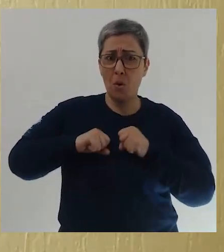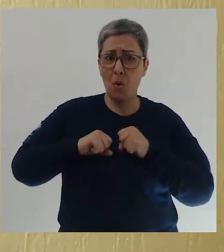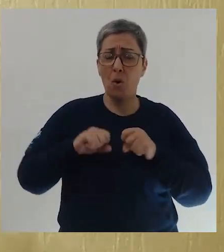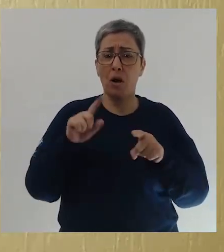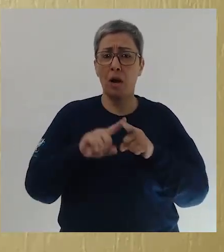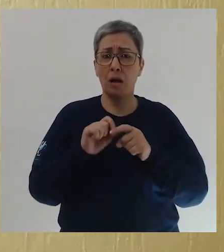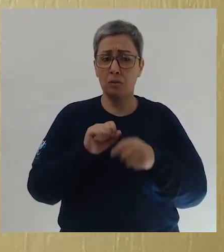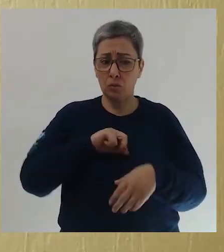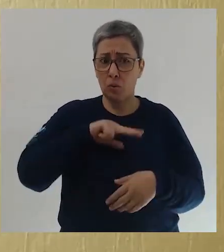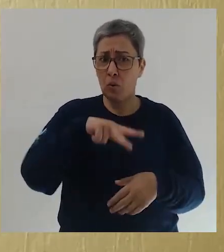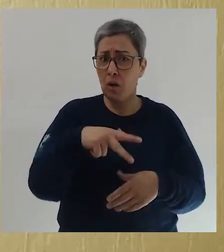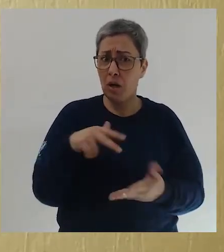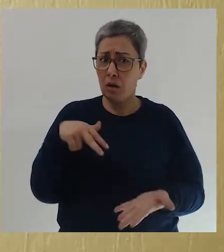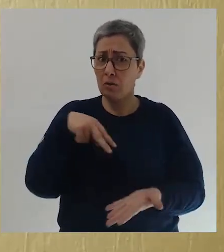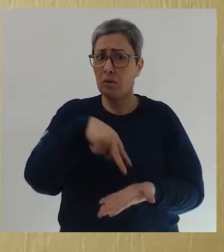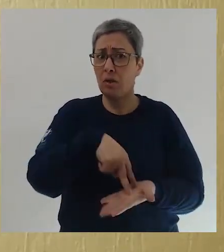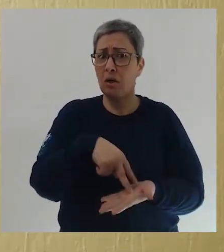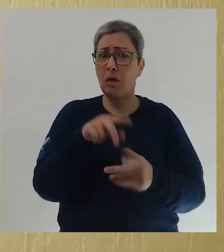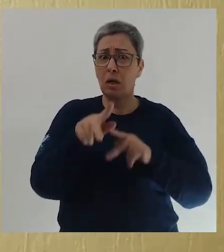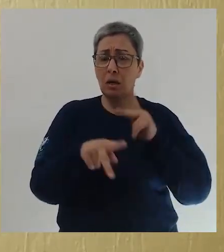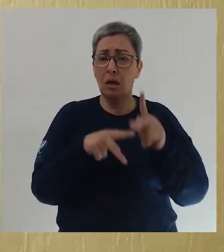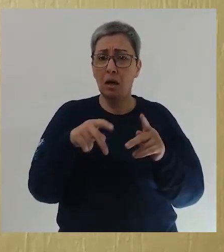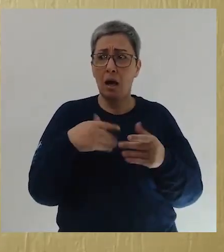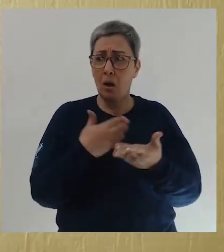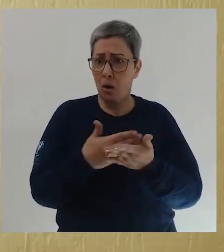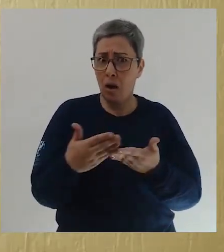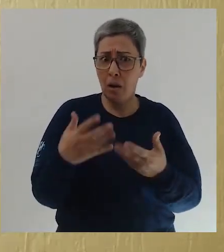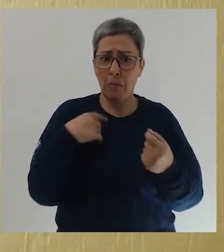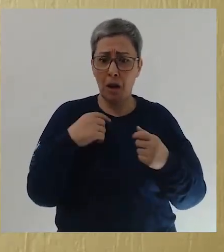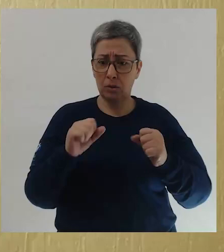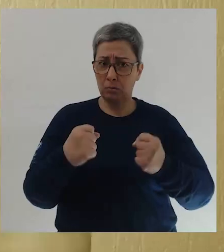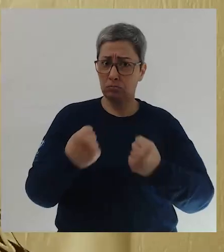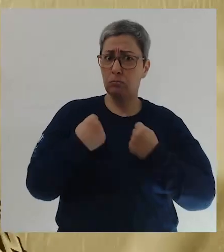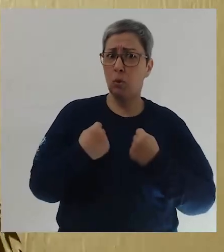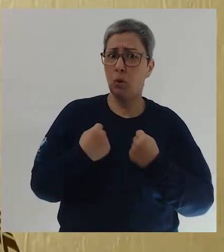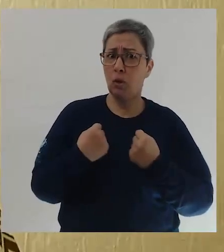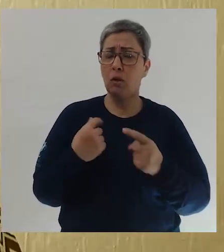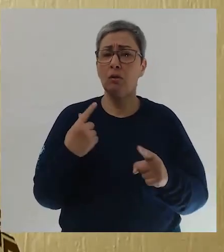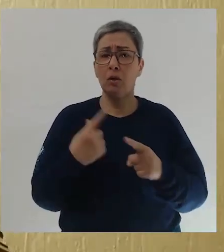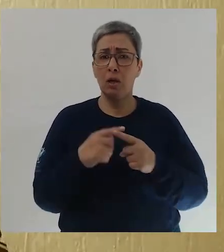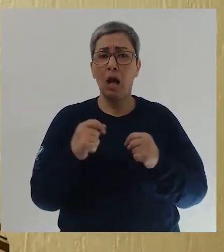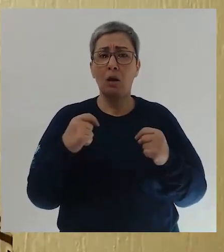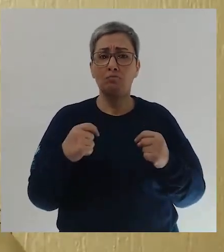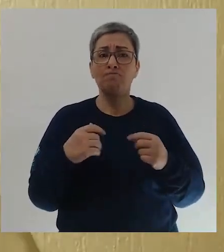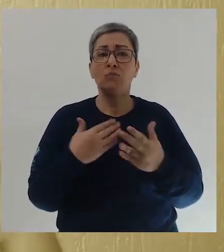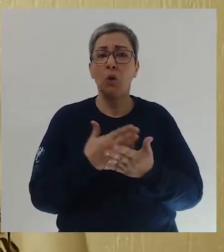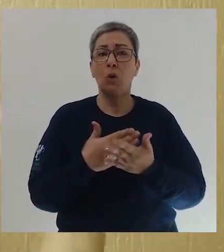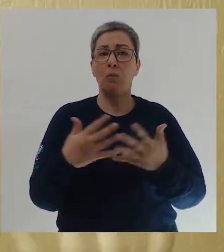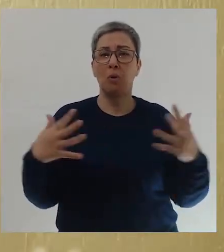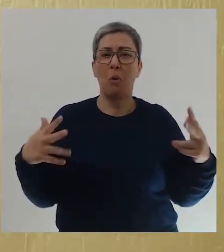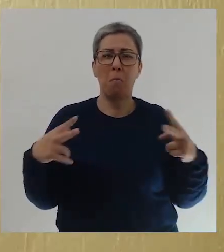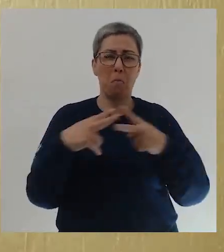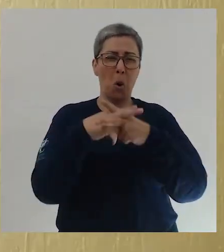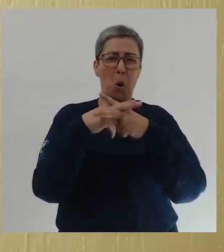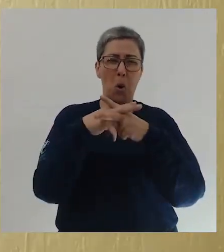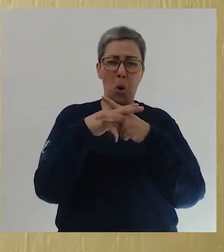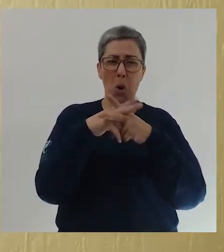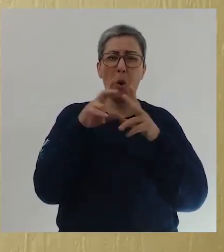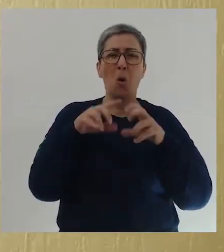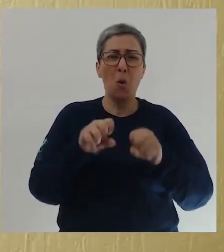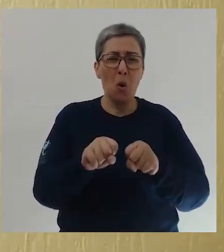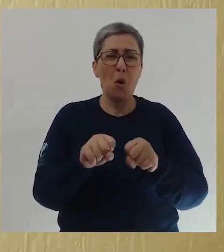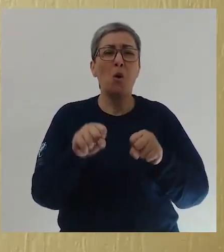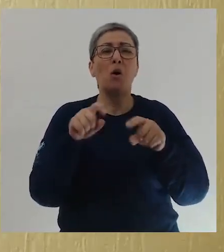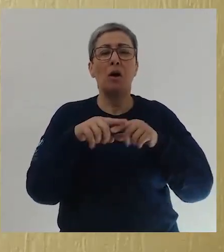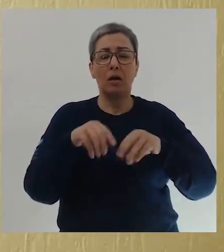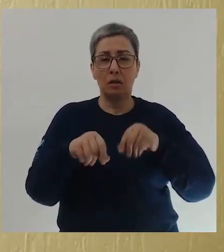por esses colonizadores que aqui chegavam, esses povos começaram o quê? A se defender. Então começou a haver conflitos nas tomadas das